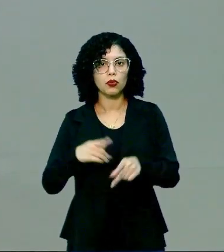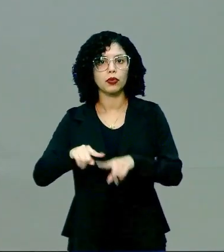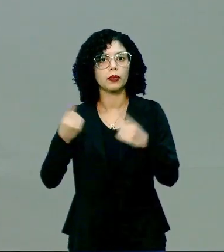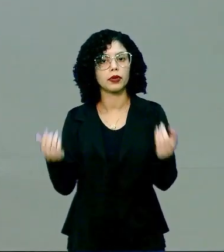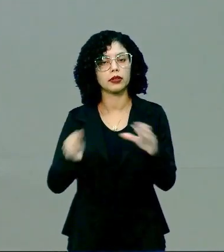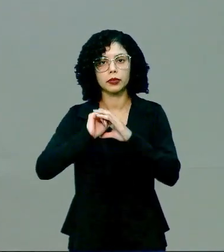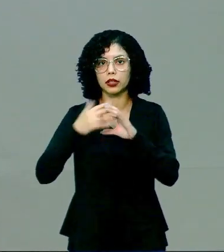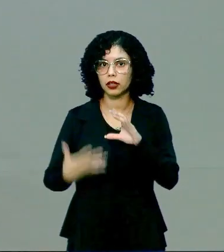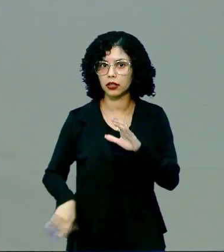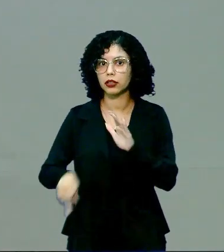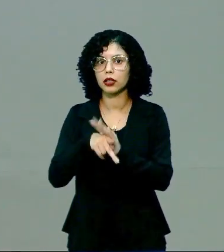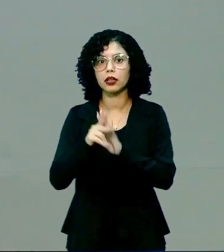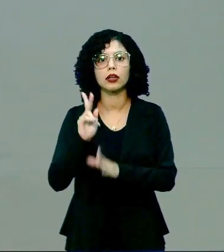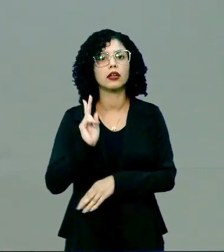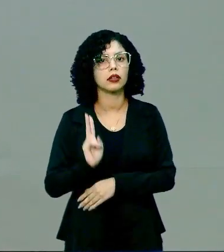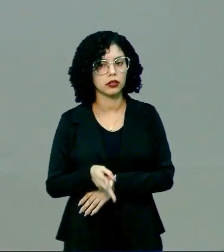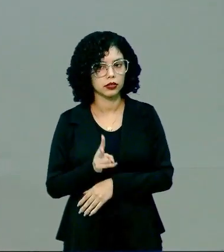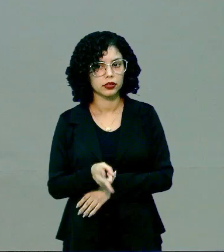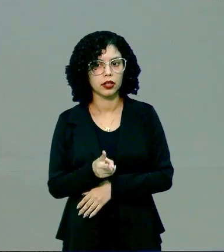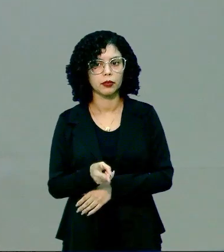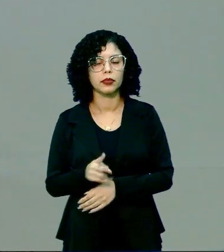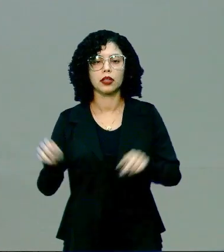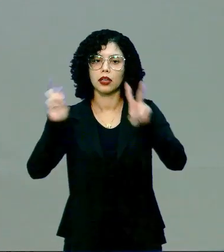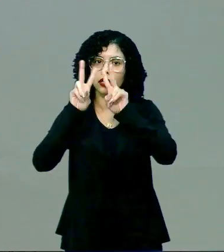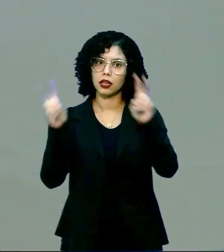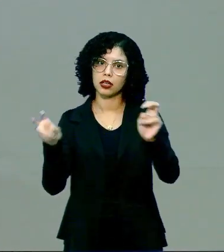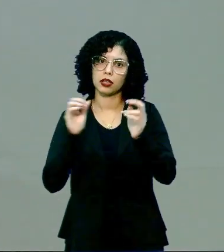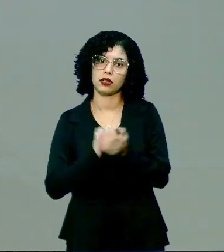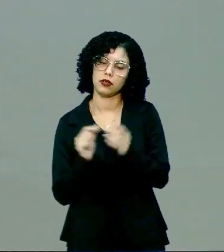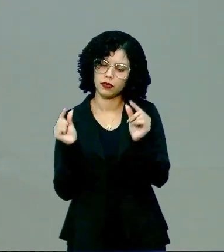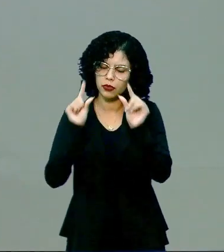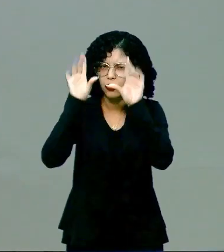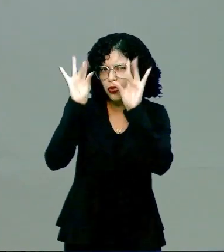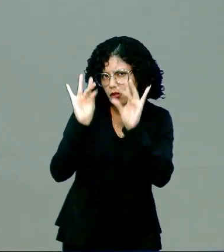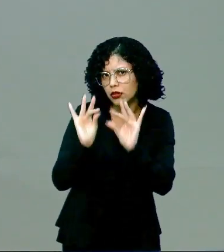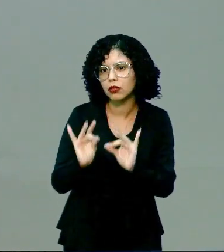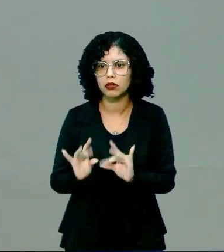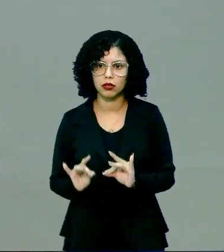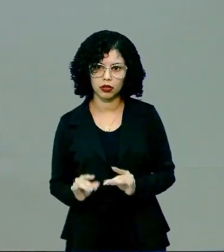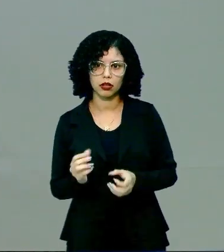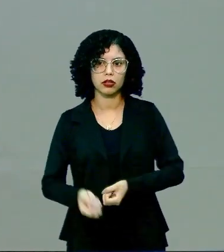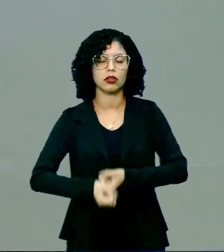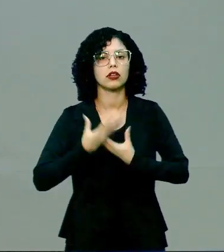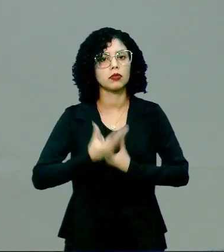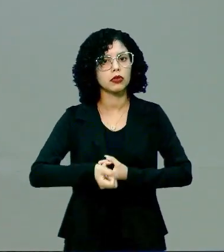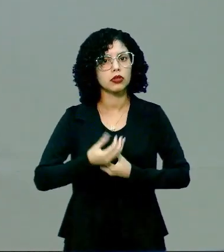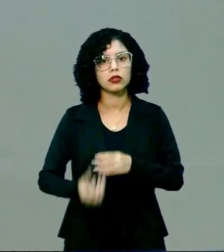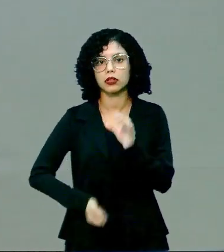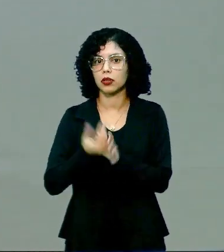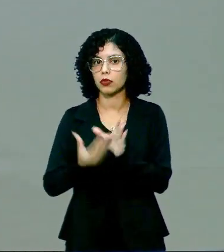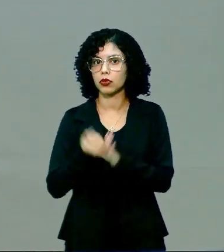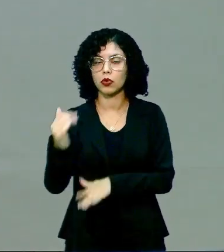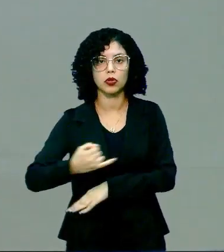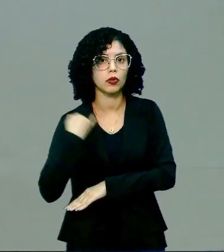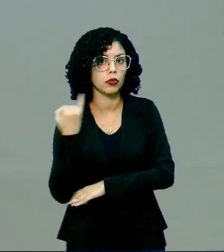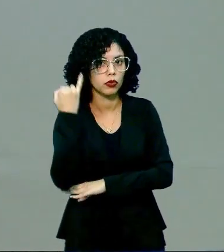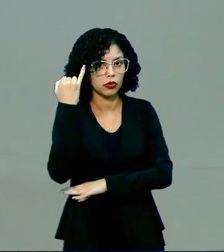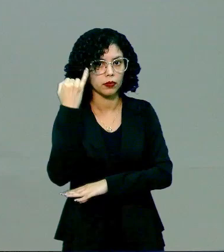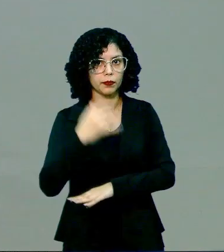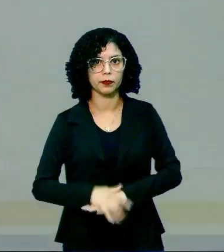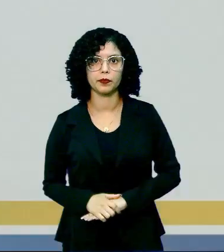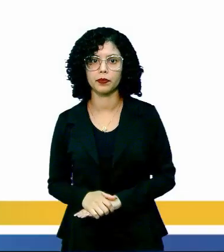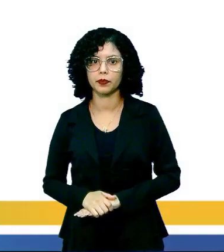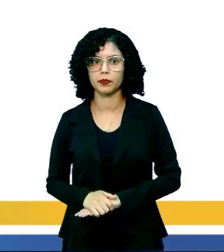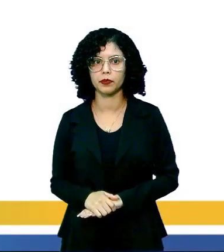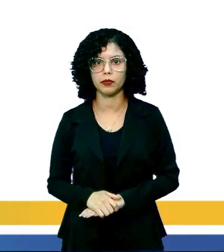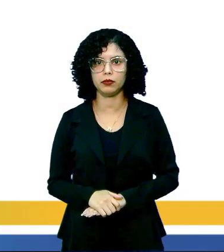pela característica mesmo ali abordada, pelas minúcias, pelos detalhes da produção, pela importância da